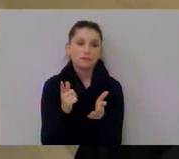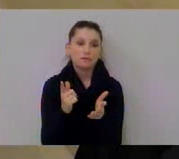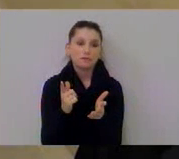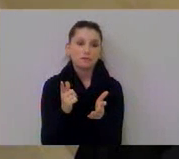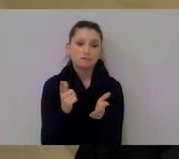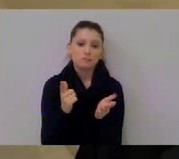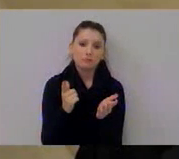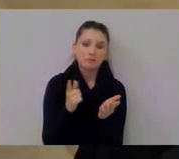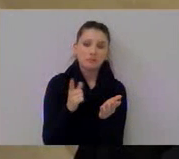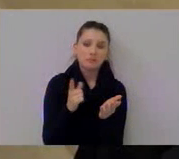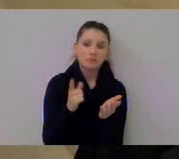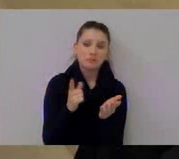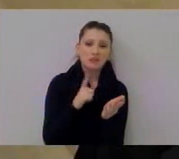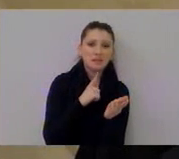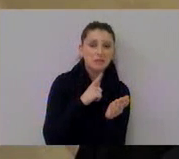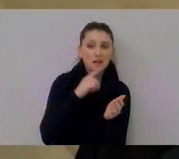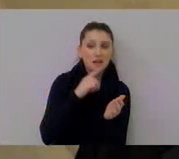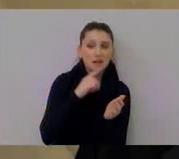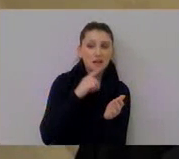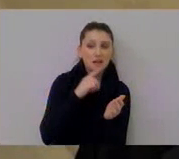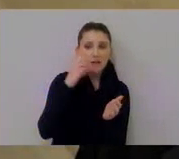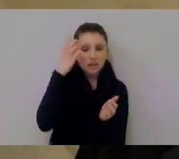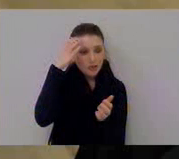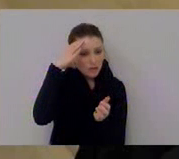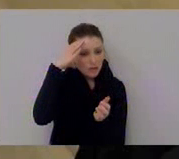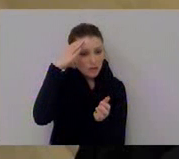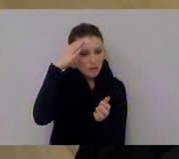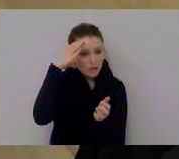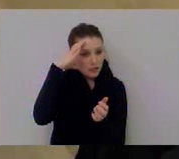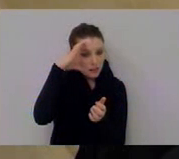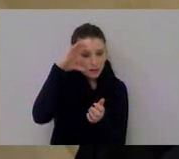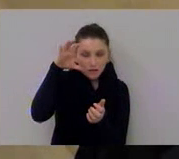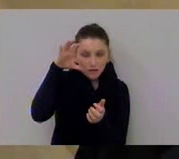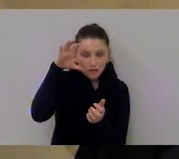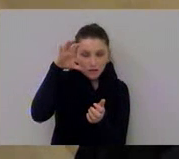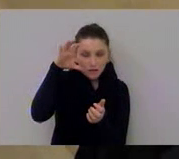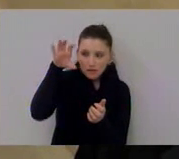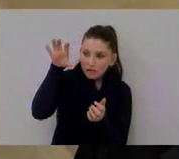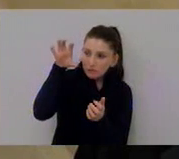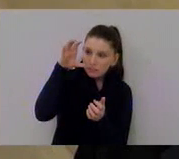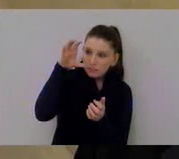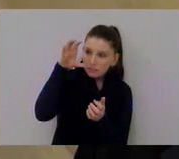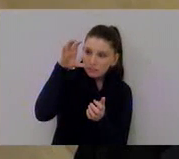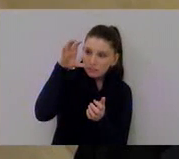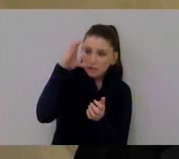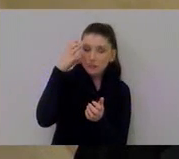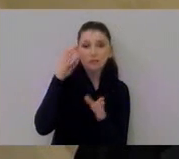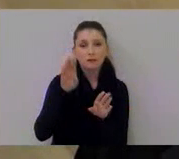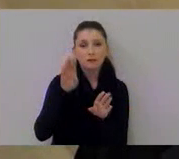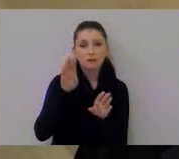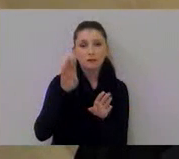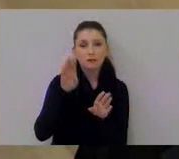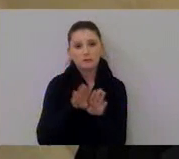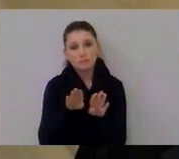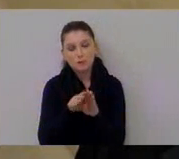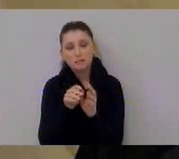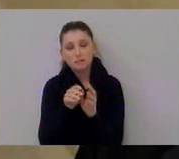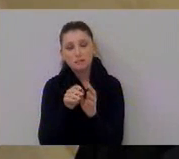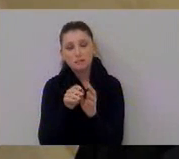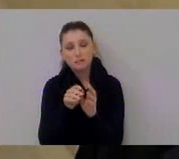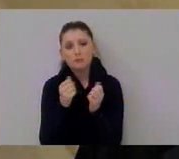Eu acho que essa legislação tem que ser levada